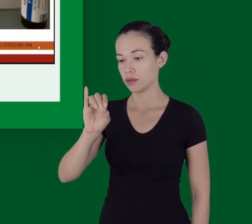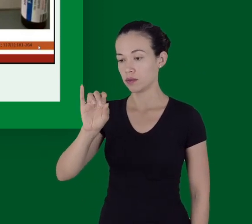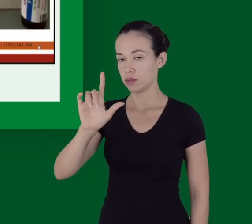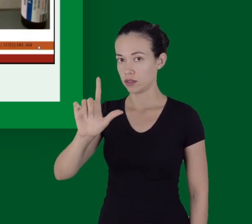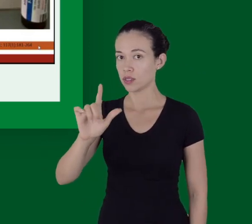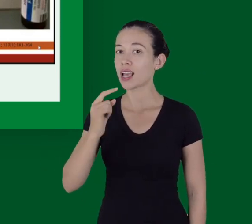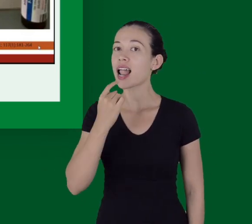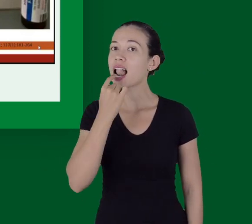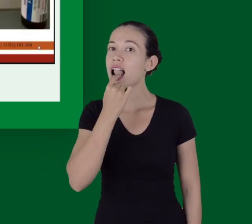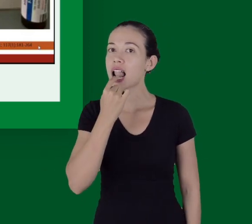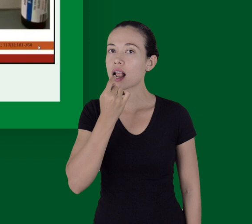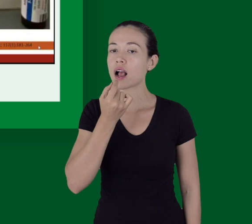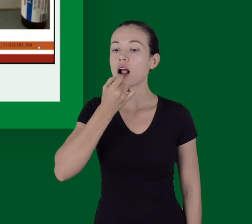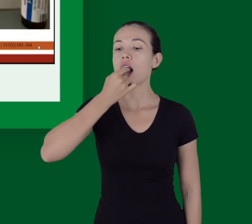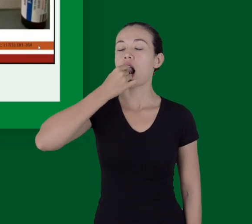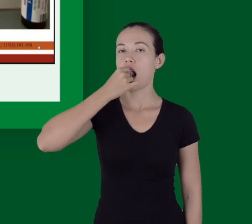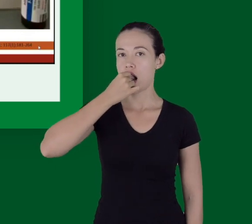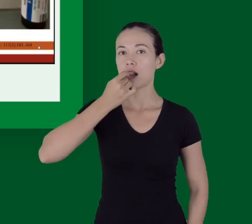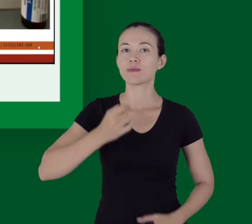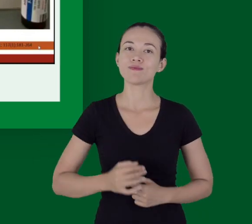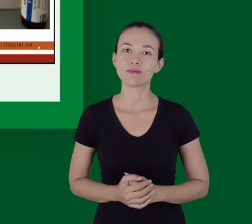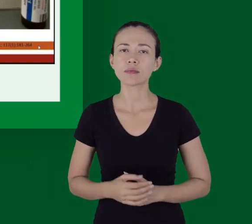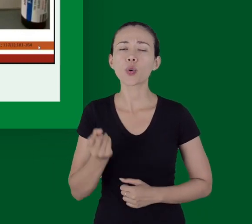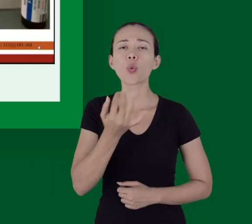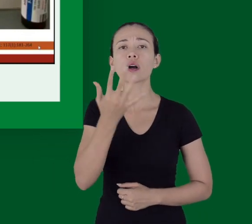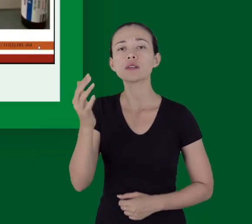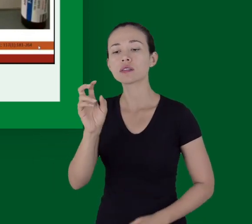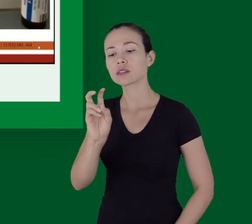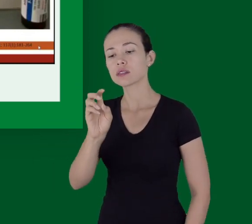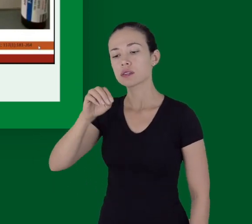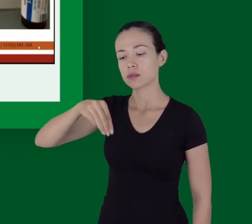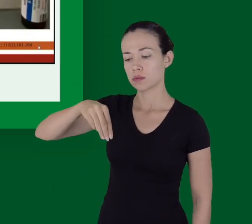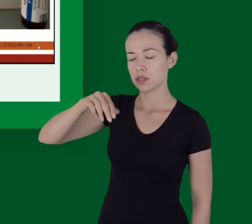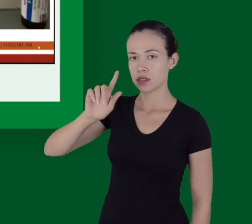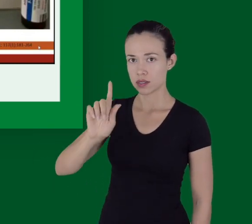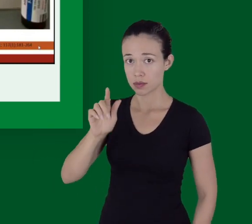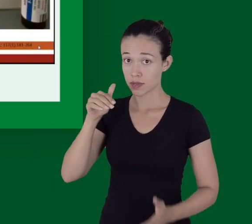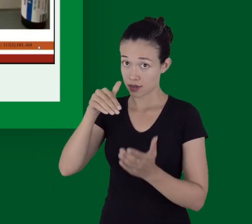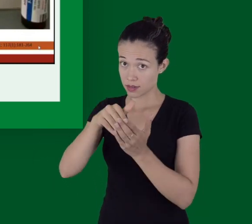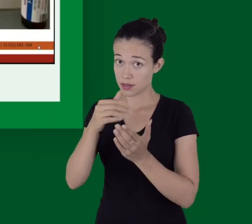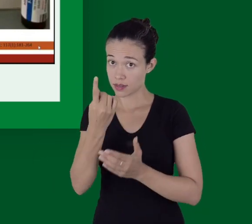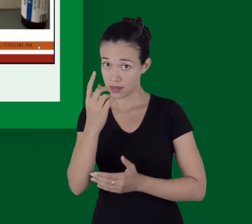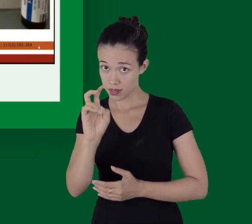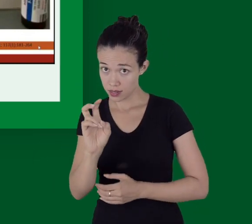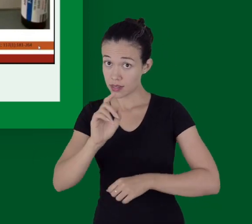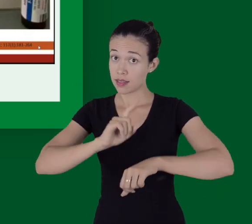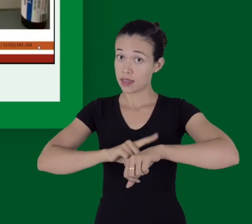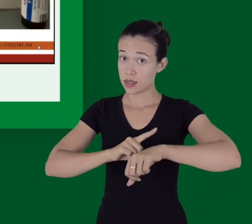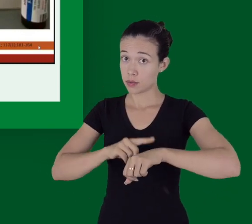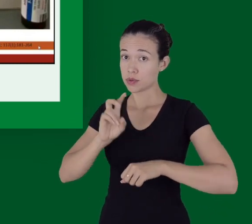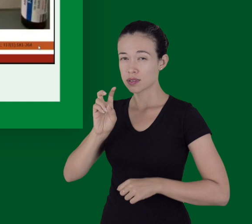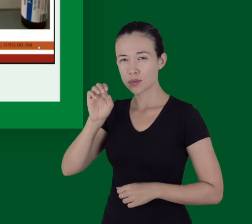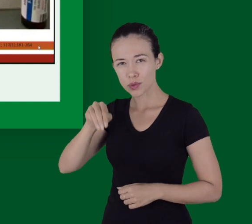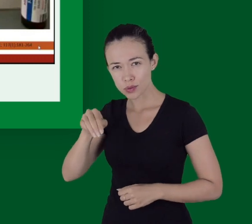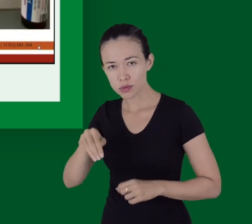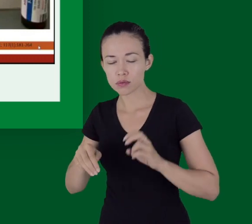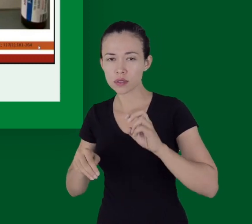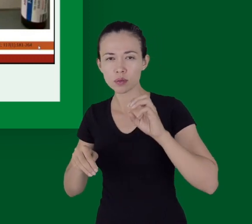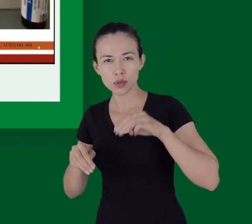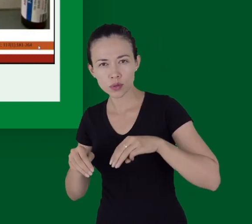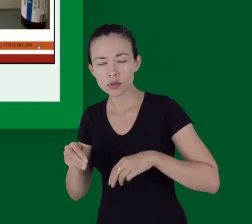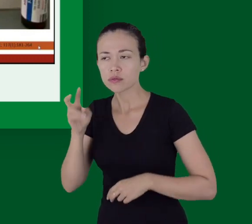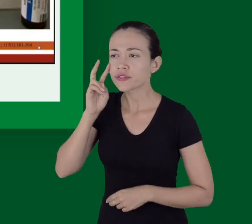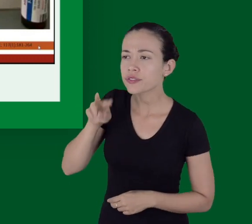pode fazer até 15, e sempre avaliar de 5 em 5 minutos para ver se a pressão não baixou, porque a tendência dele é baixar a pressão. Então, ficar sempre atento,